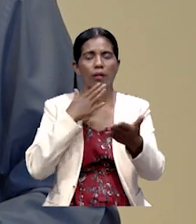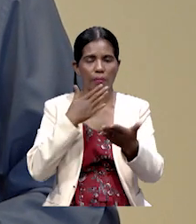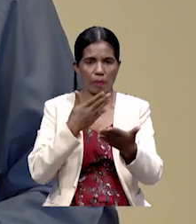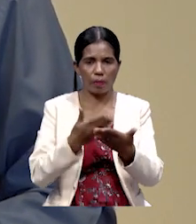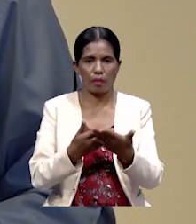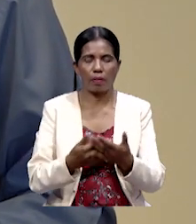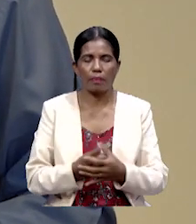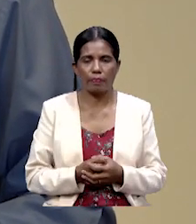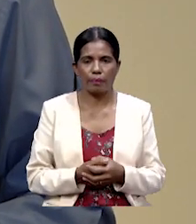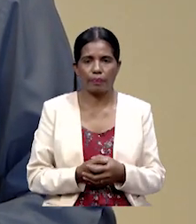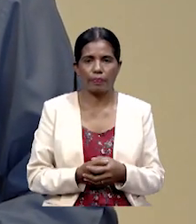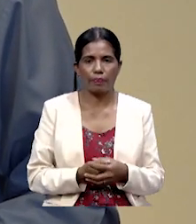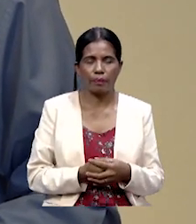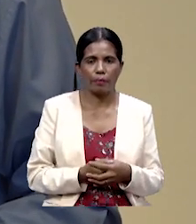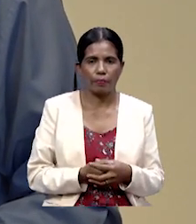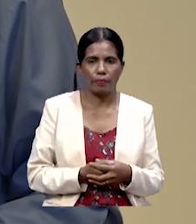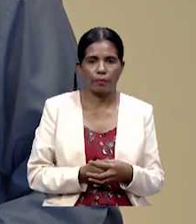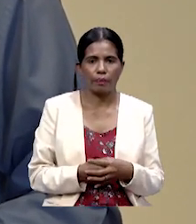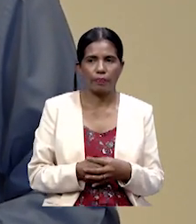Diz a lenda, e eu acredito,